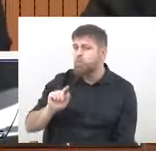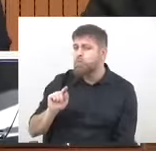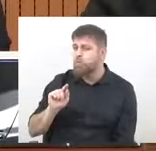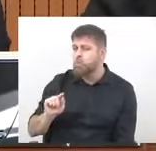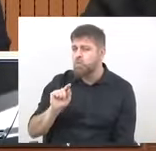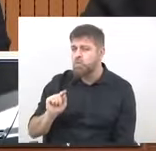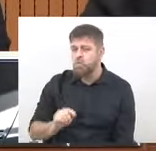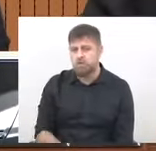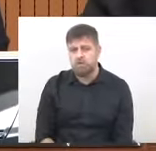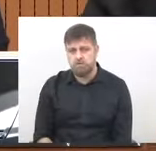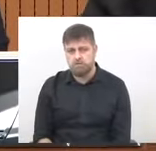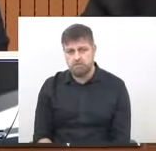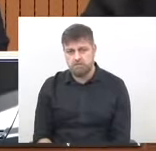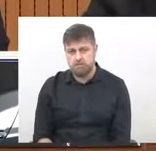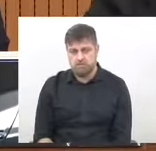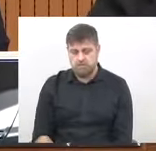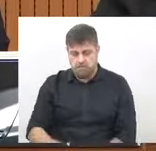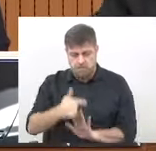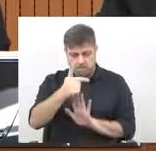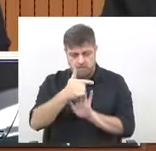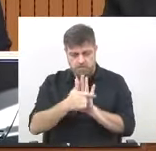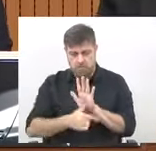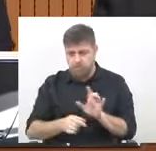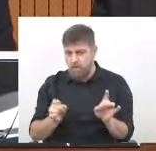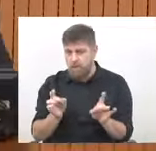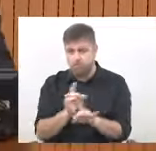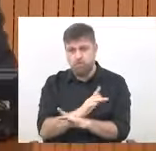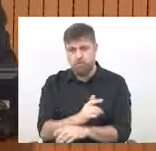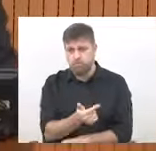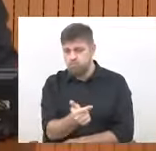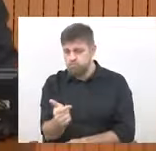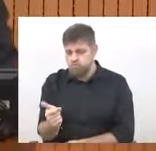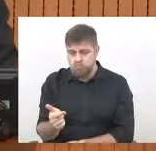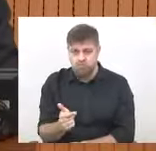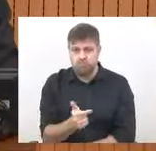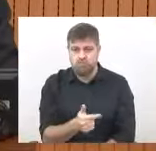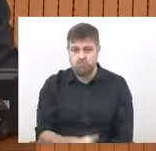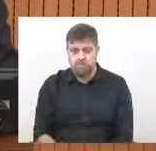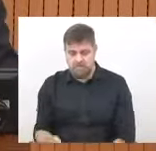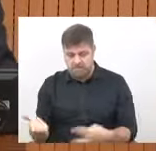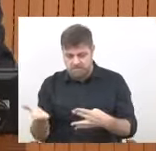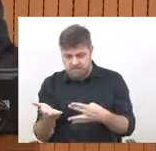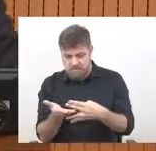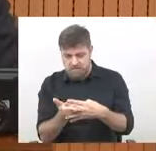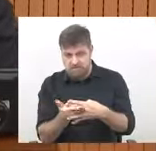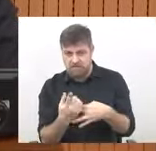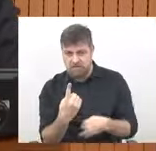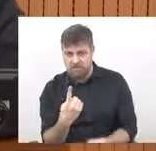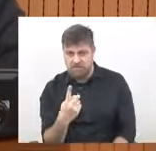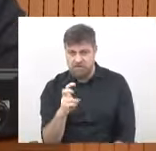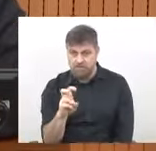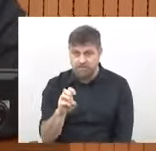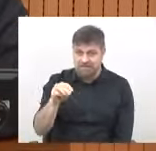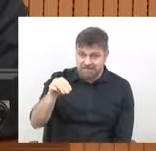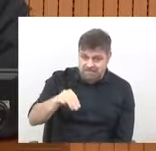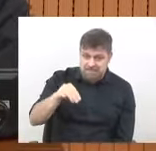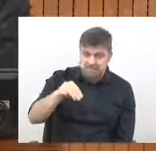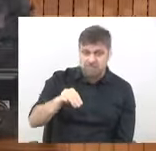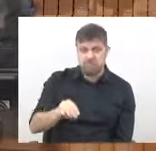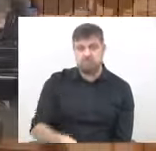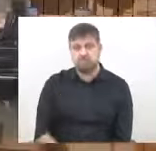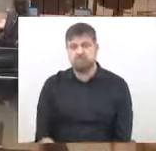Senhor presidente Abas Embalde, não há mais vereadores inscritos. Não havendo mais vereadores inscritos, eu suspendo a reunião por 15 minutos.